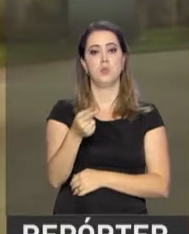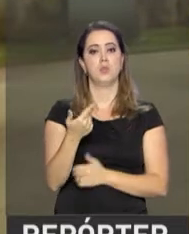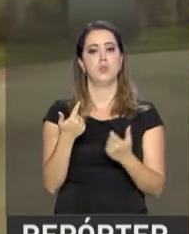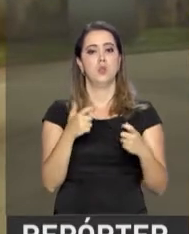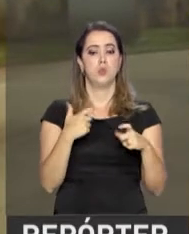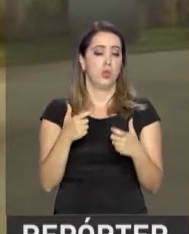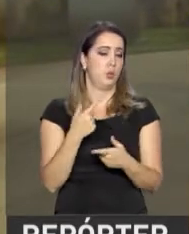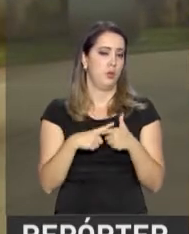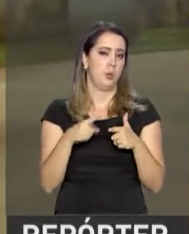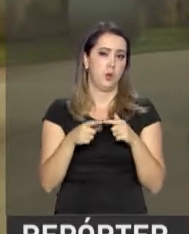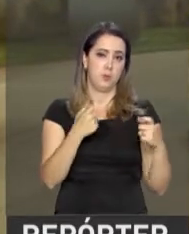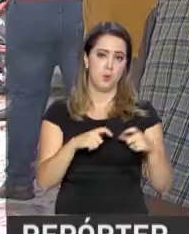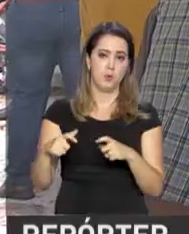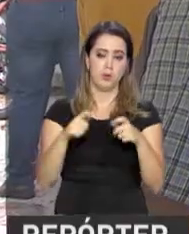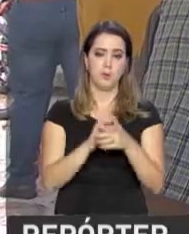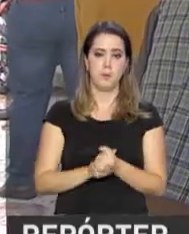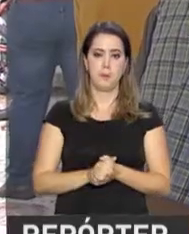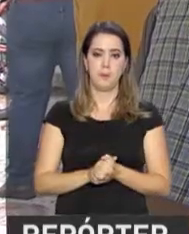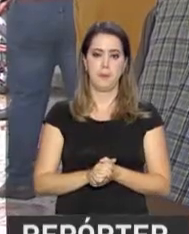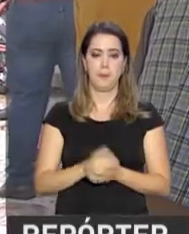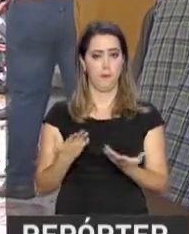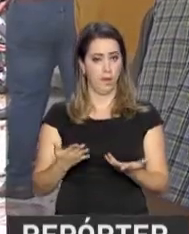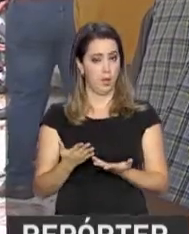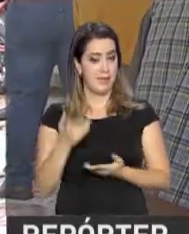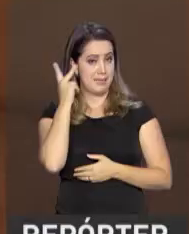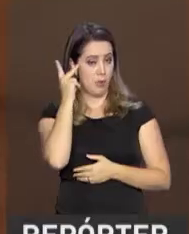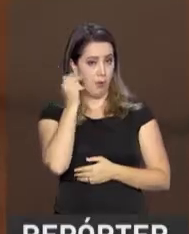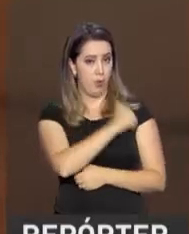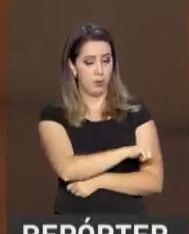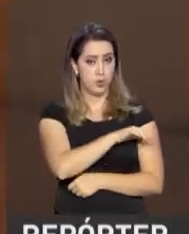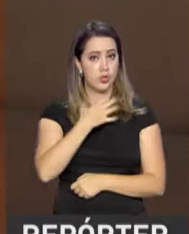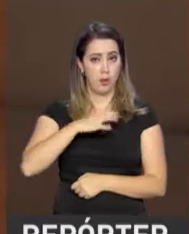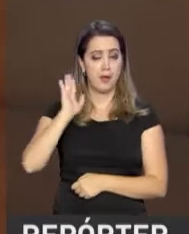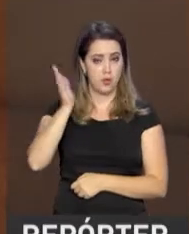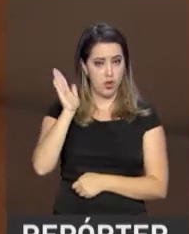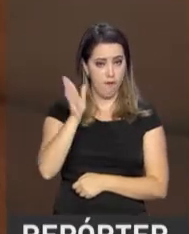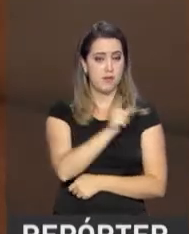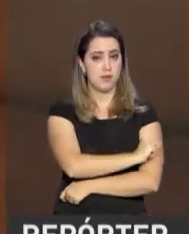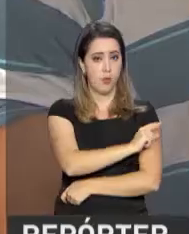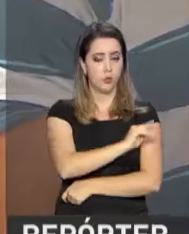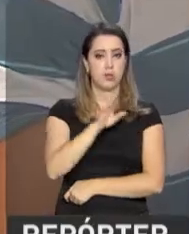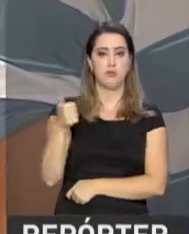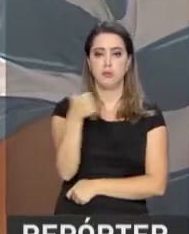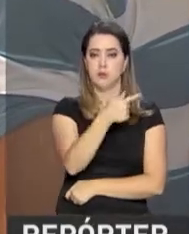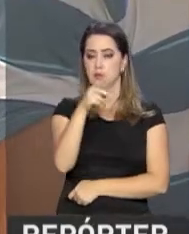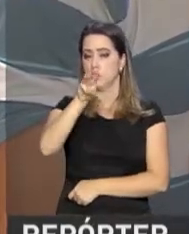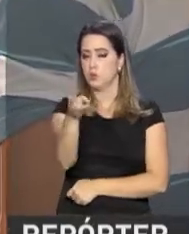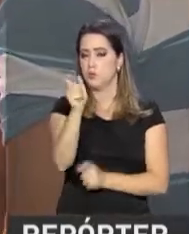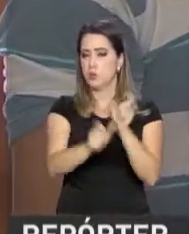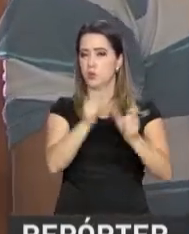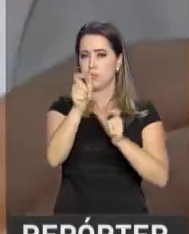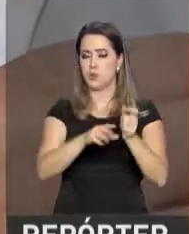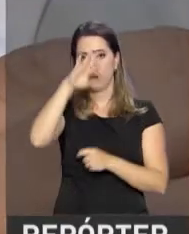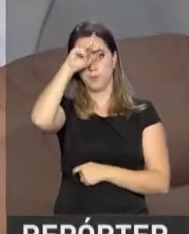em área de risco da febre amarela são paulo rio de janeiro e bahia já vacinaram mais de 17 milhões de pessoas contra a